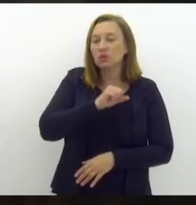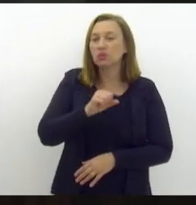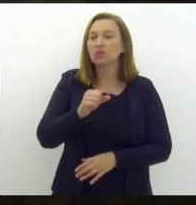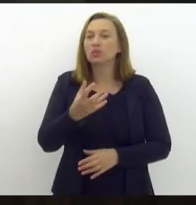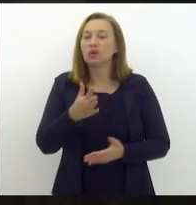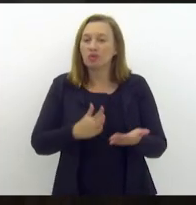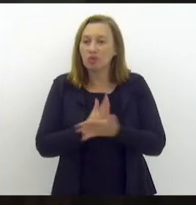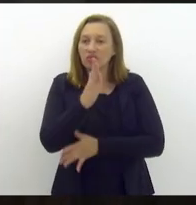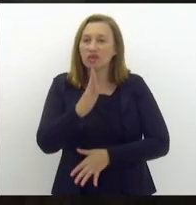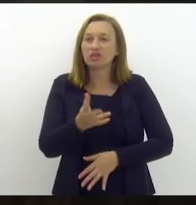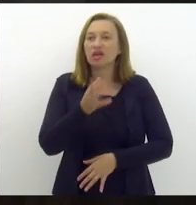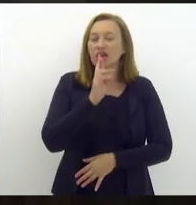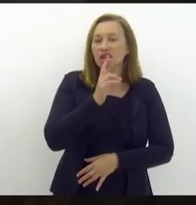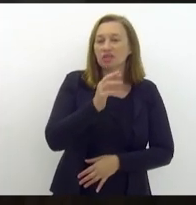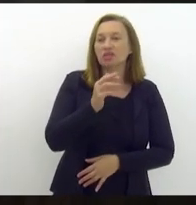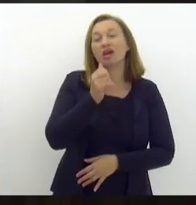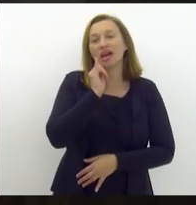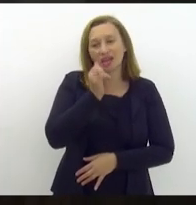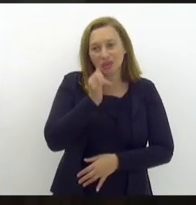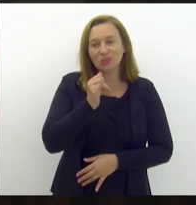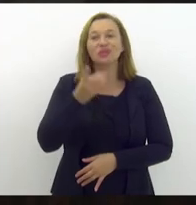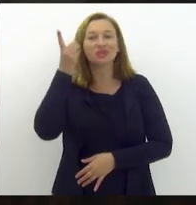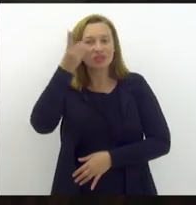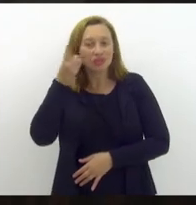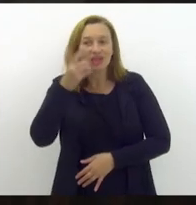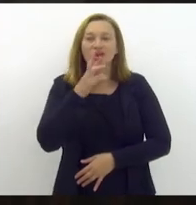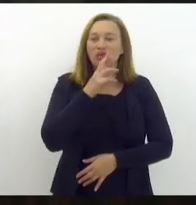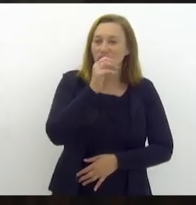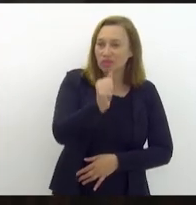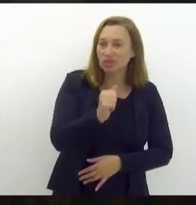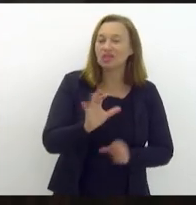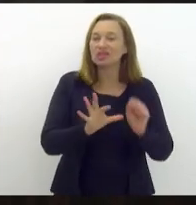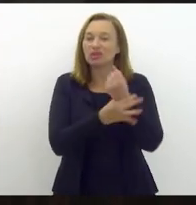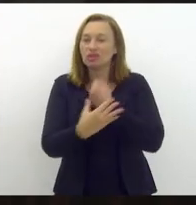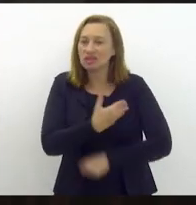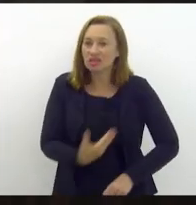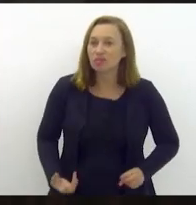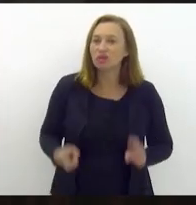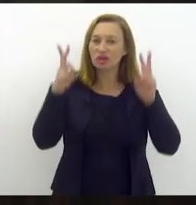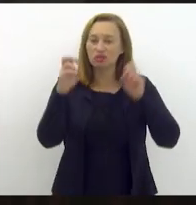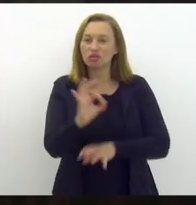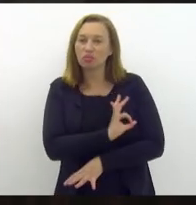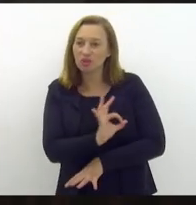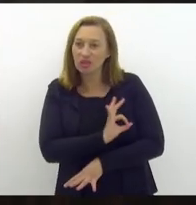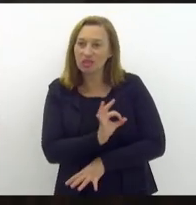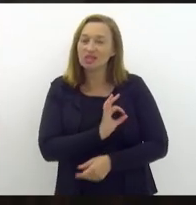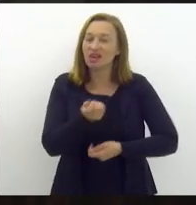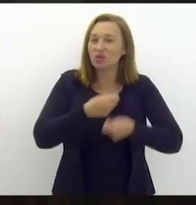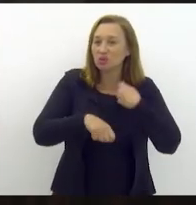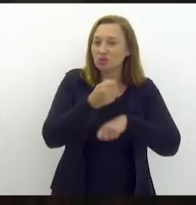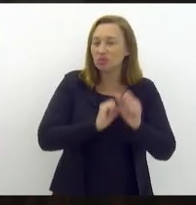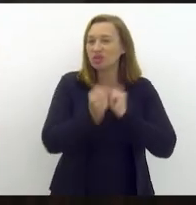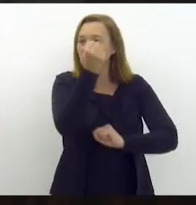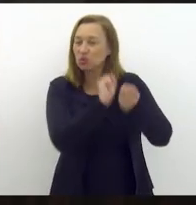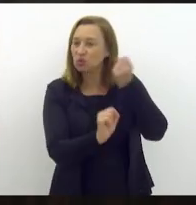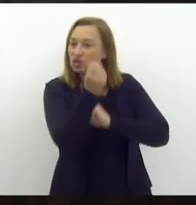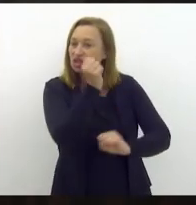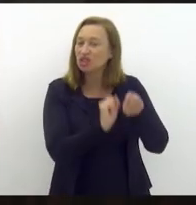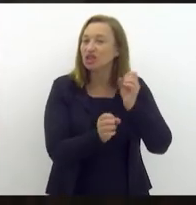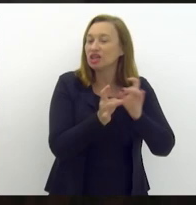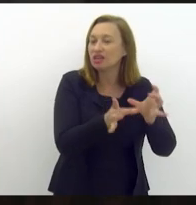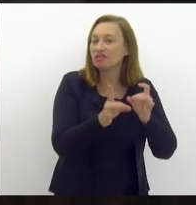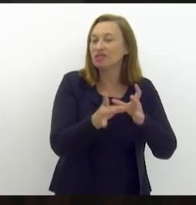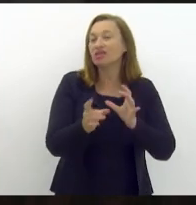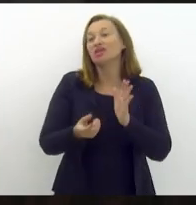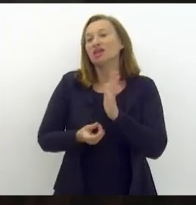Relator, deputado Rodrigo Amorim. Pendente de pareceres das comissões de Segurança Pública, Assuntos de Polícia, Economia, Indústria e Comércio, Tributação,